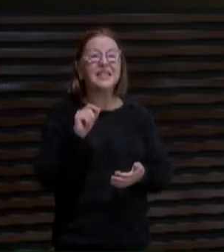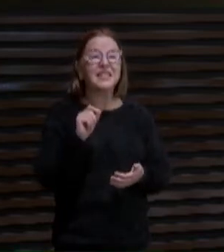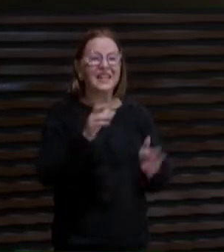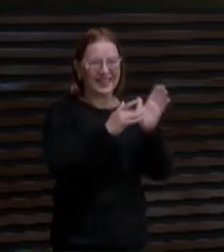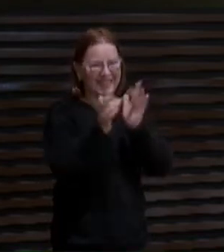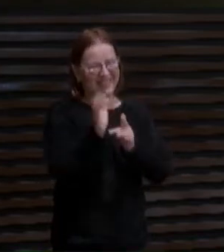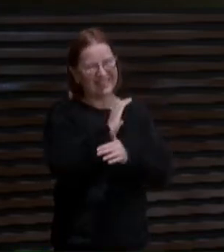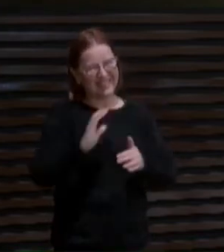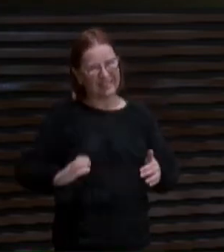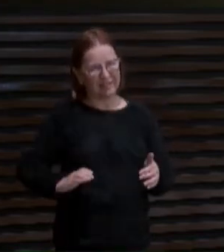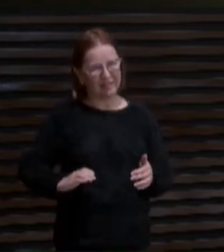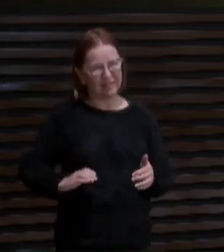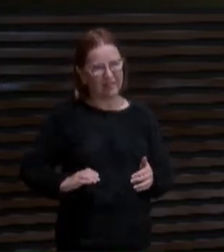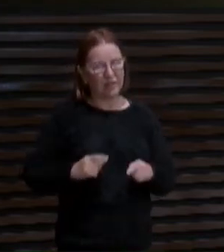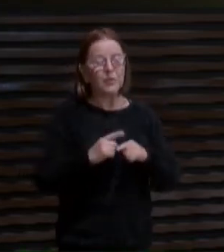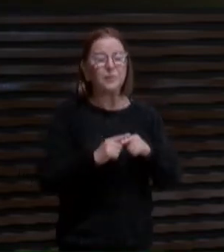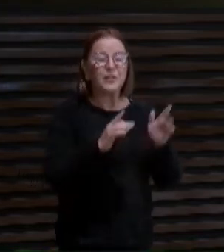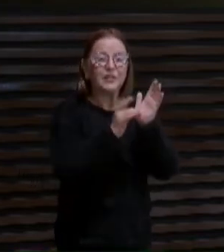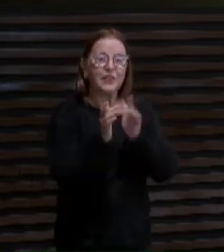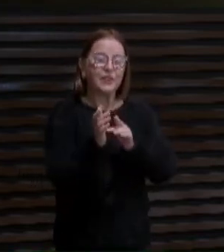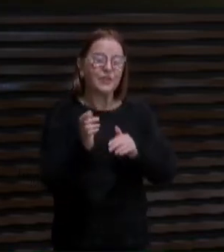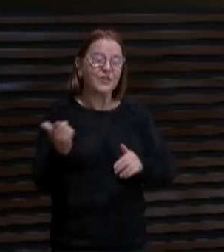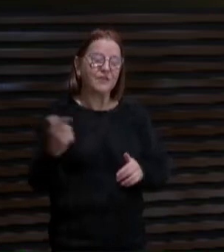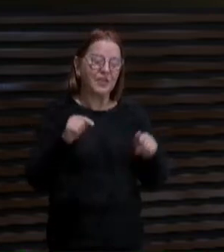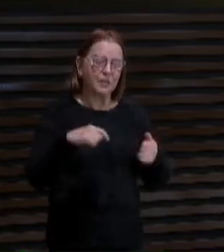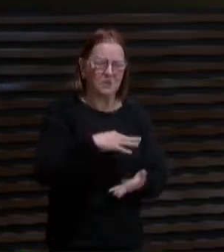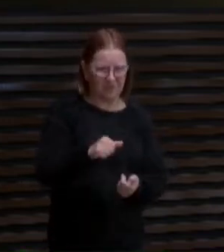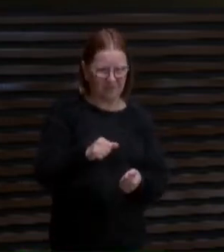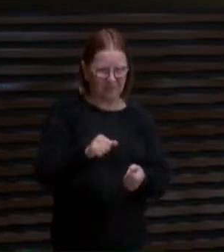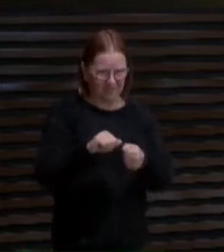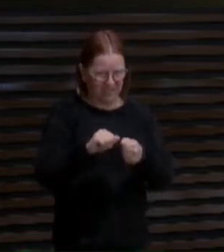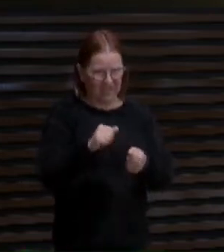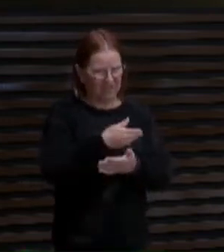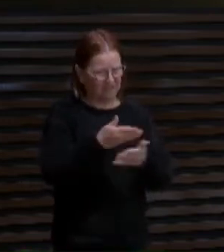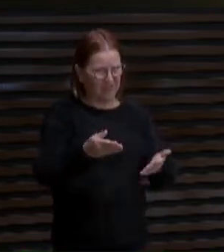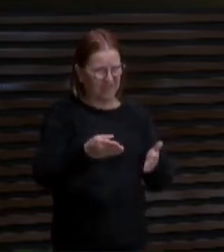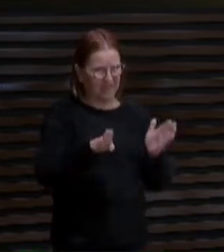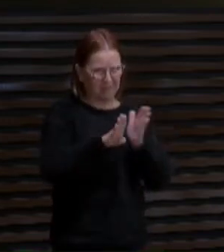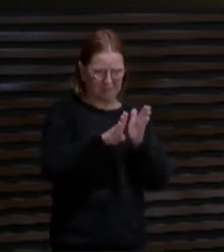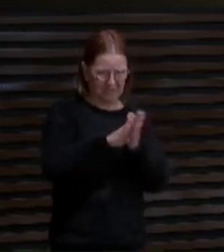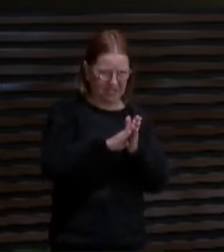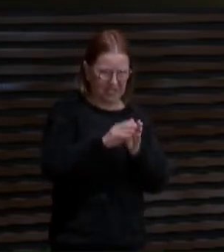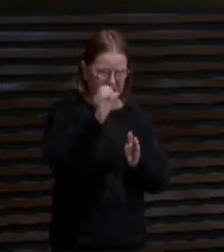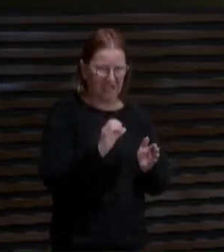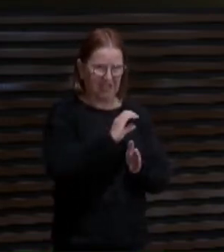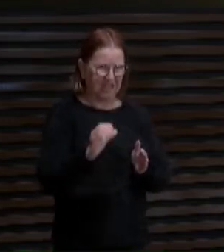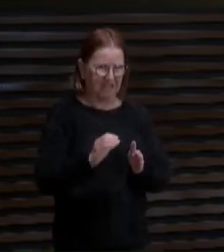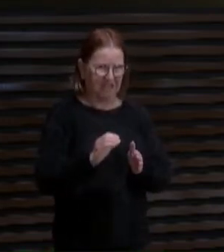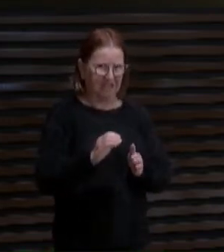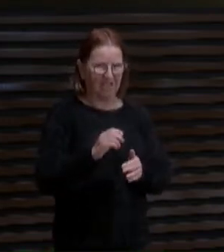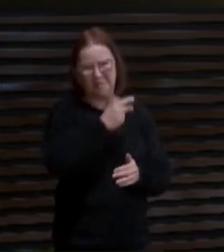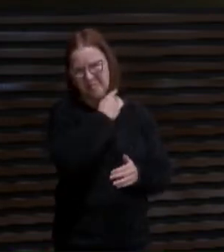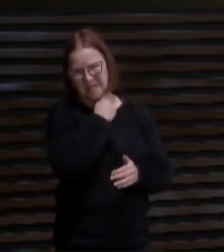para que que jesus cristo nesse mundo para fazer de você Batista do outro católico presbiteriano Metodista assembleiano não ele veio para fazer